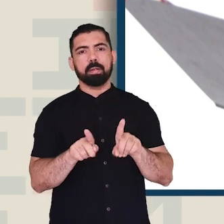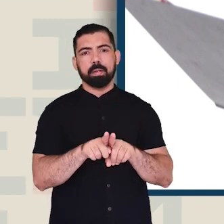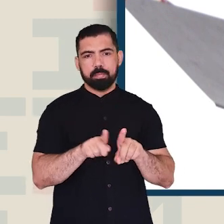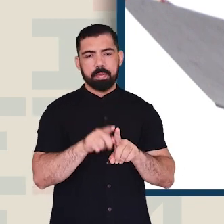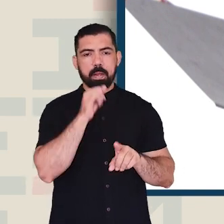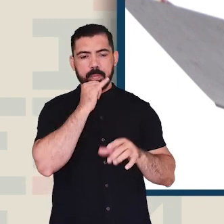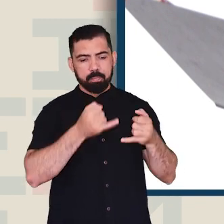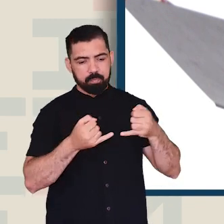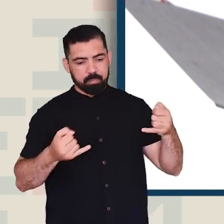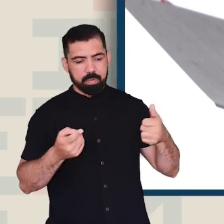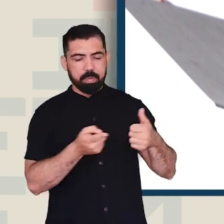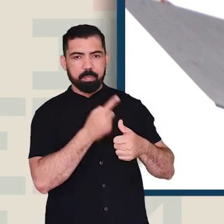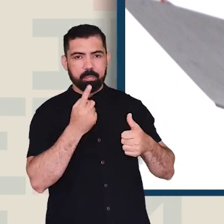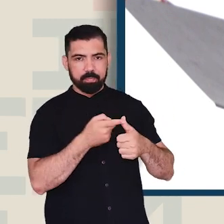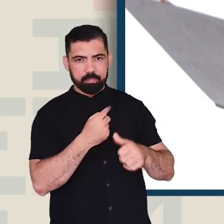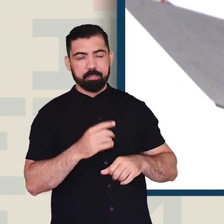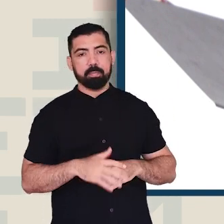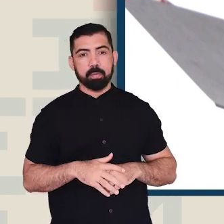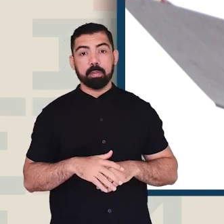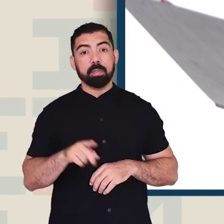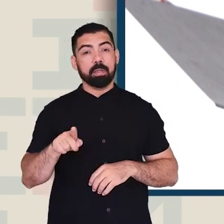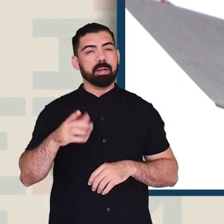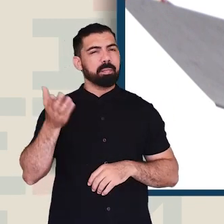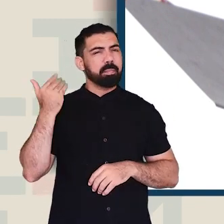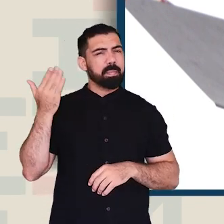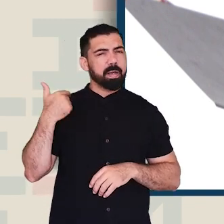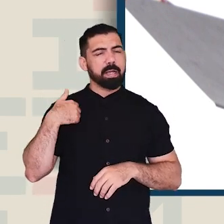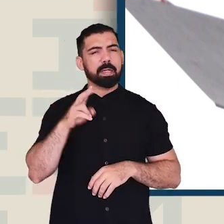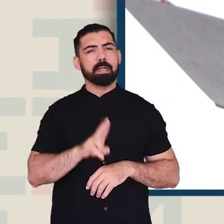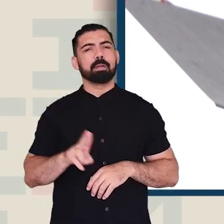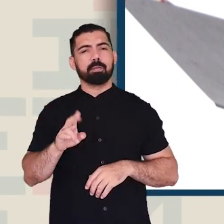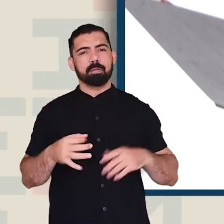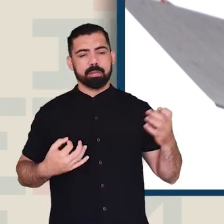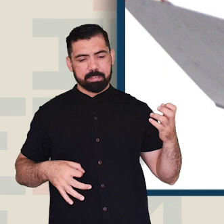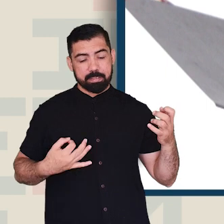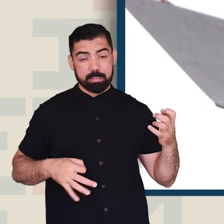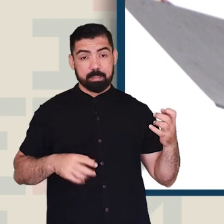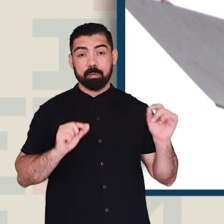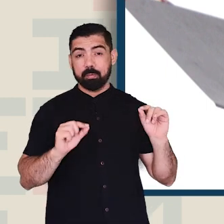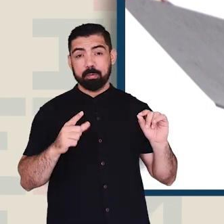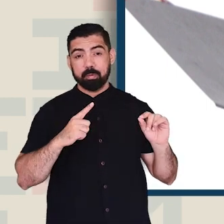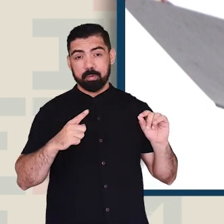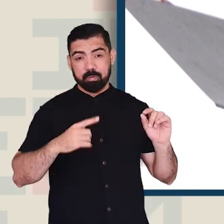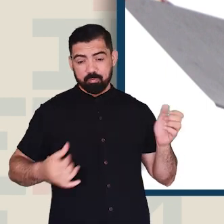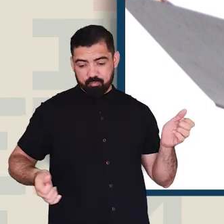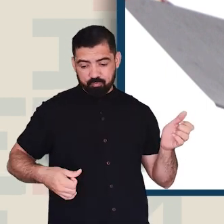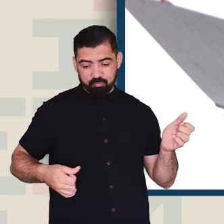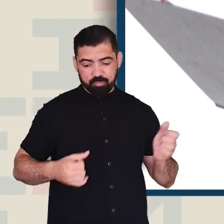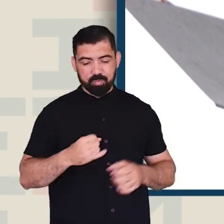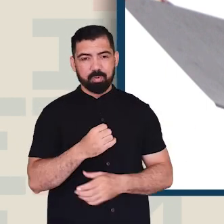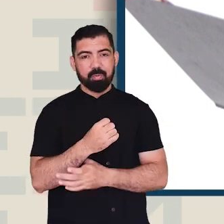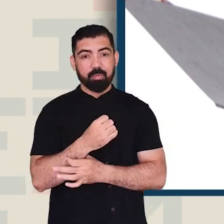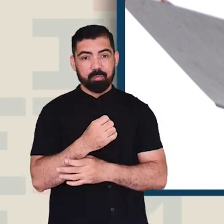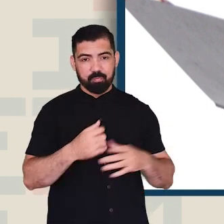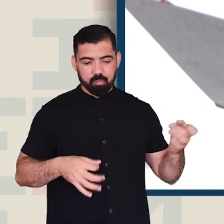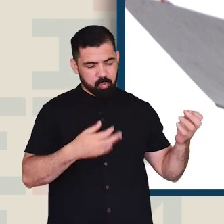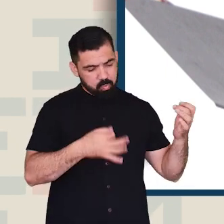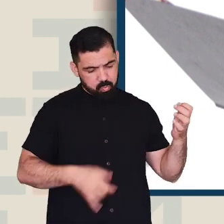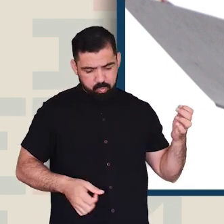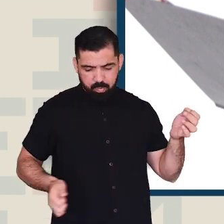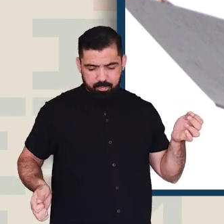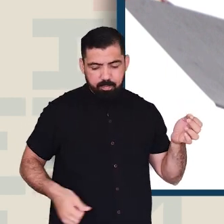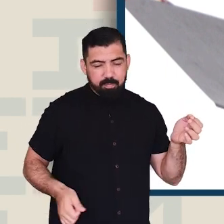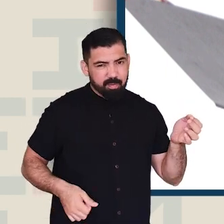corda. E naquela época eu usava aquelas guitarras que tinham uma alavanca, um Floyd Rose, né? E